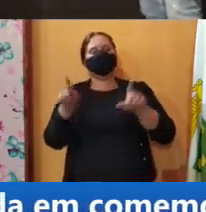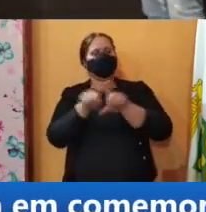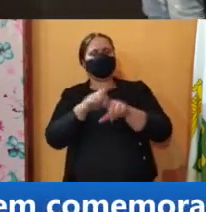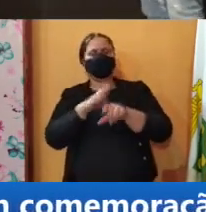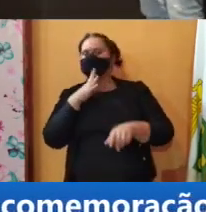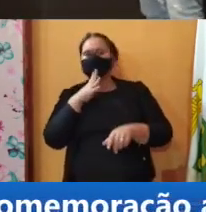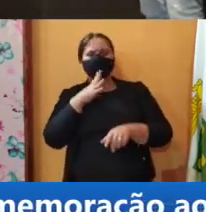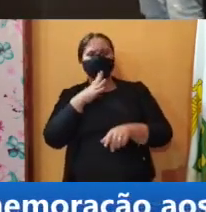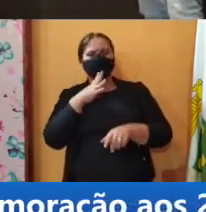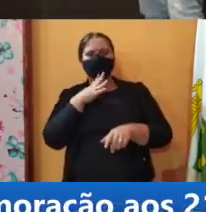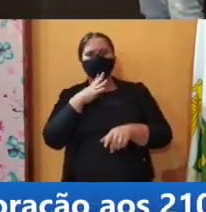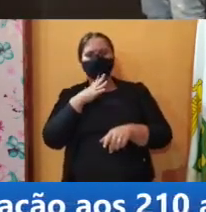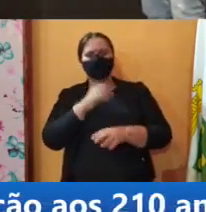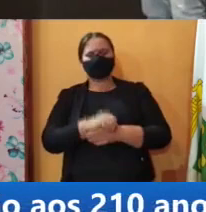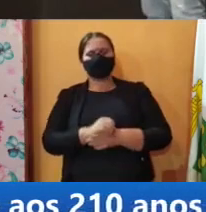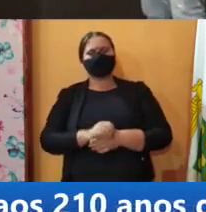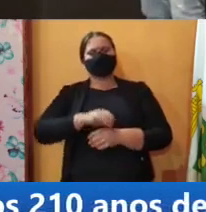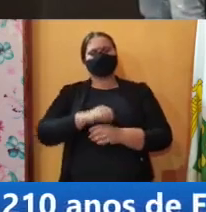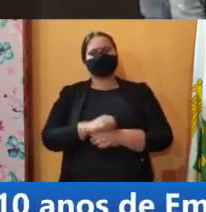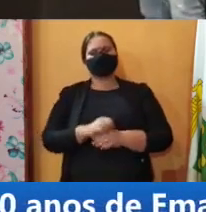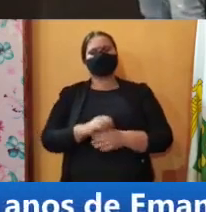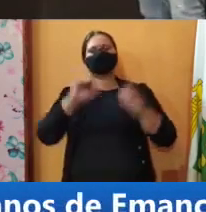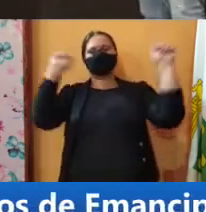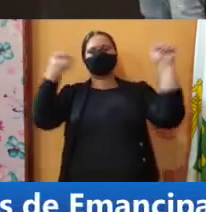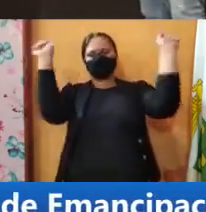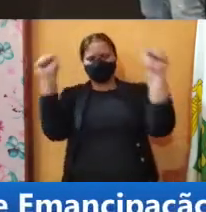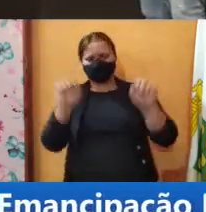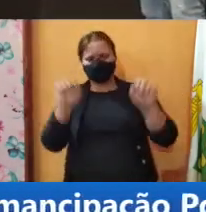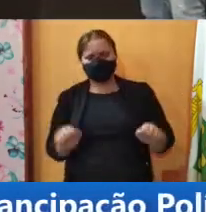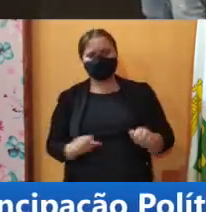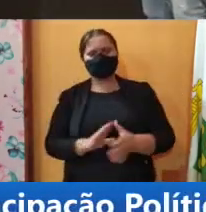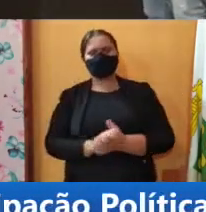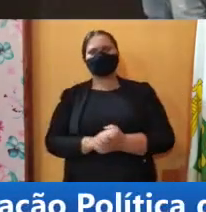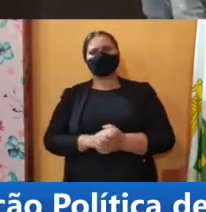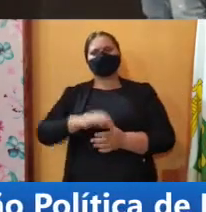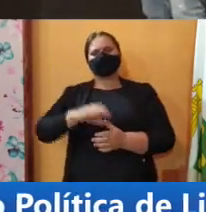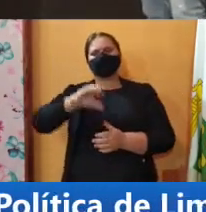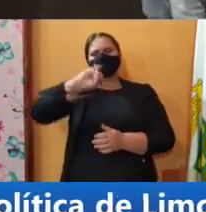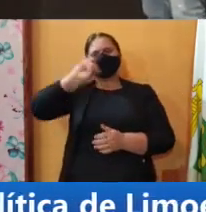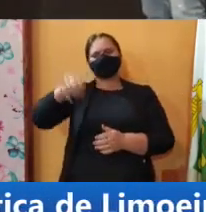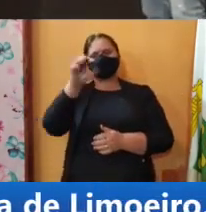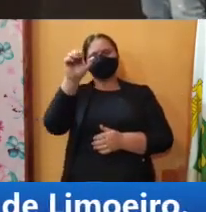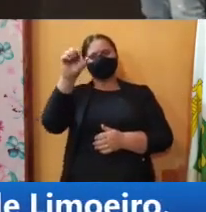né? Oziel Gomes, olha ele aí. Poxa, já tinha visto várias